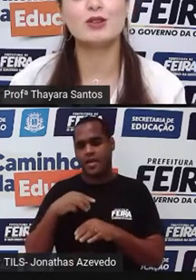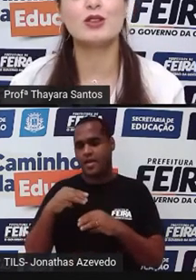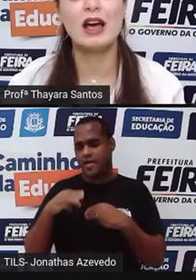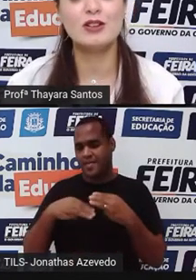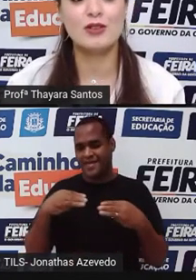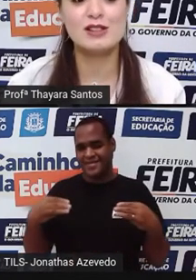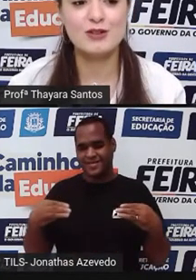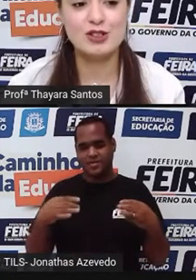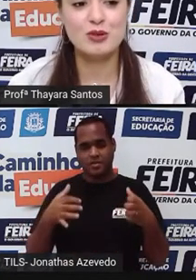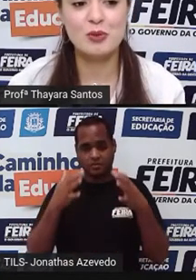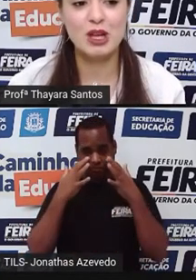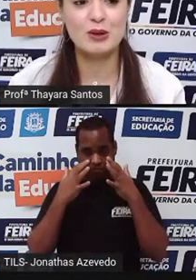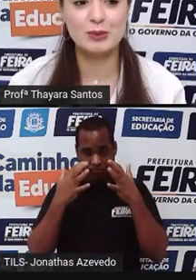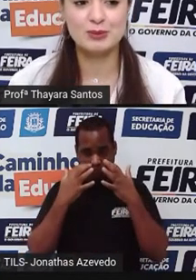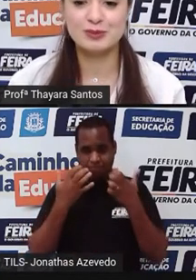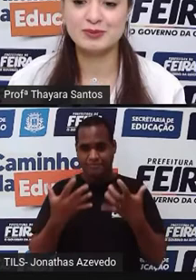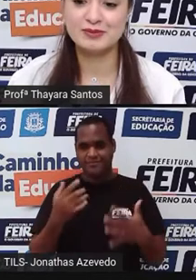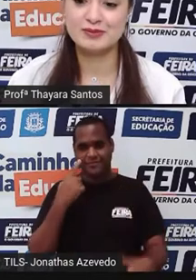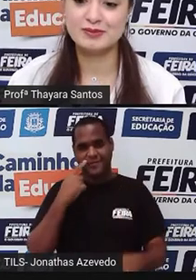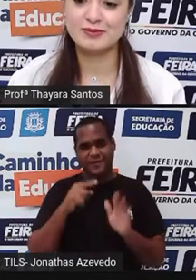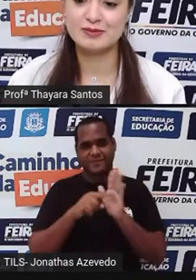atenção aí do outro lado e vê esse vídeo comigo.